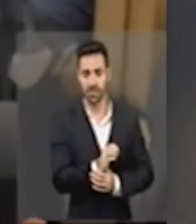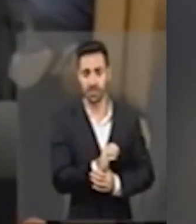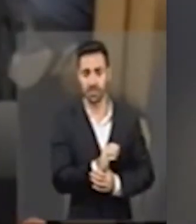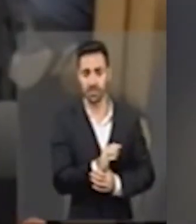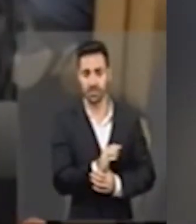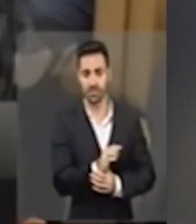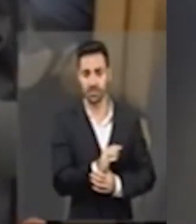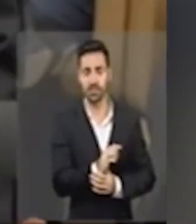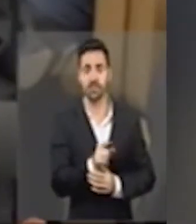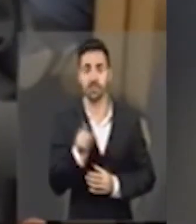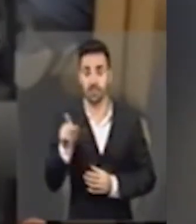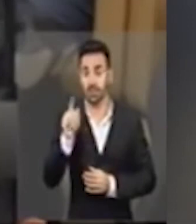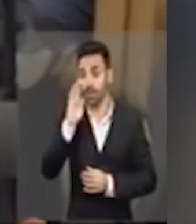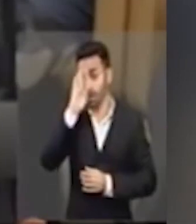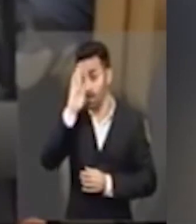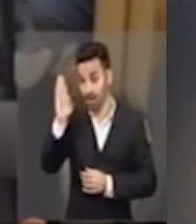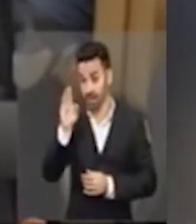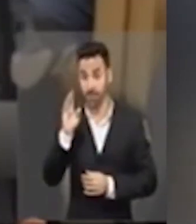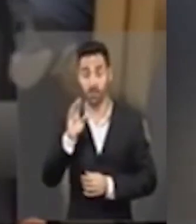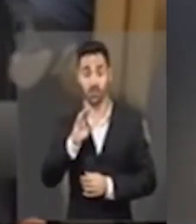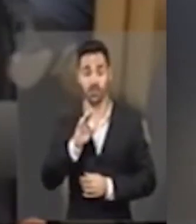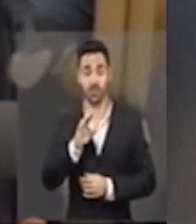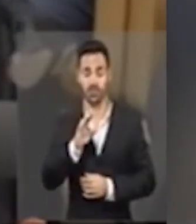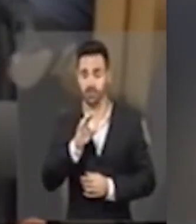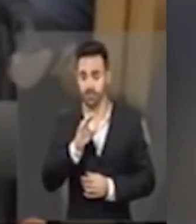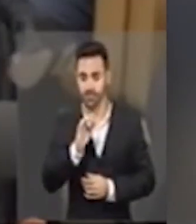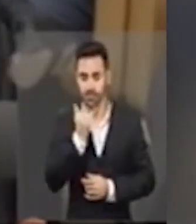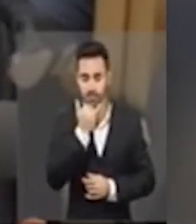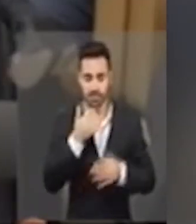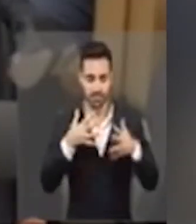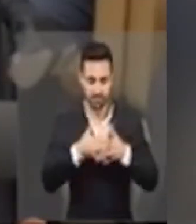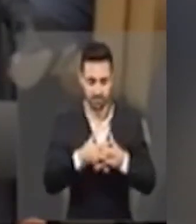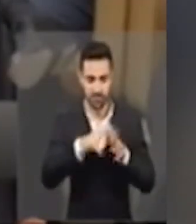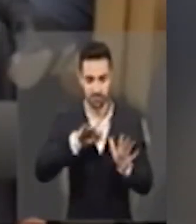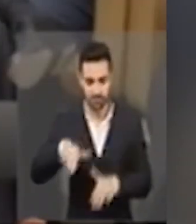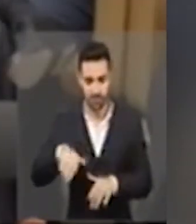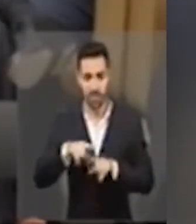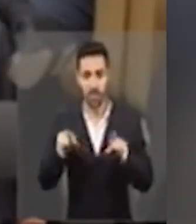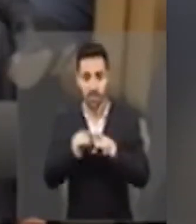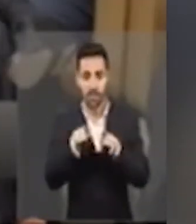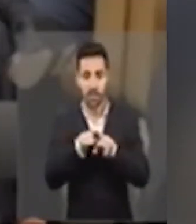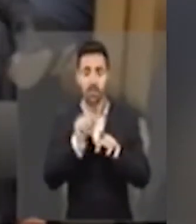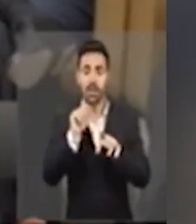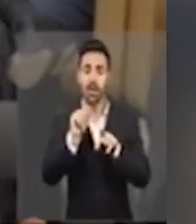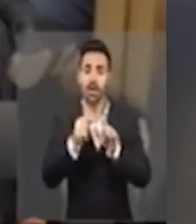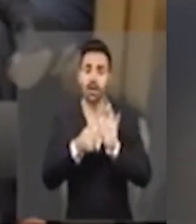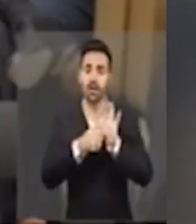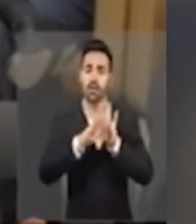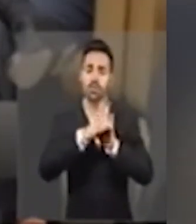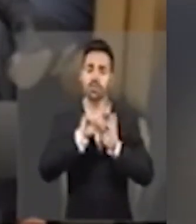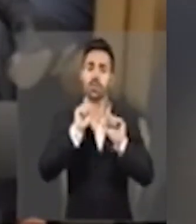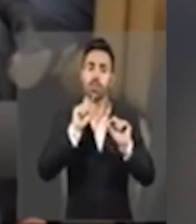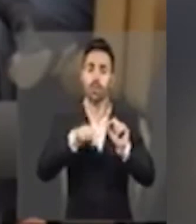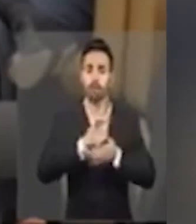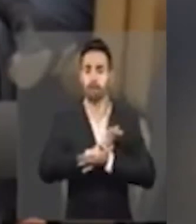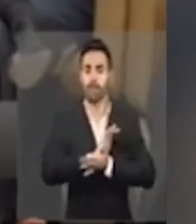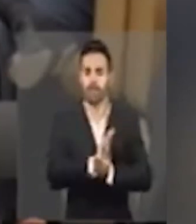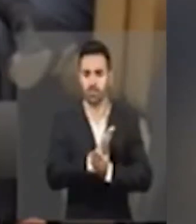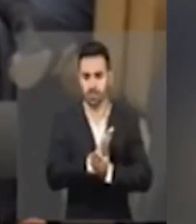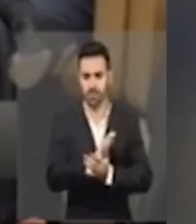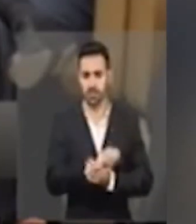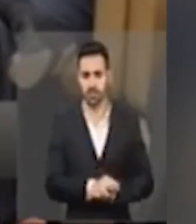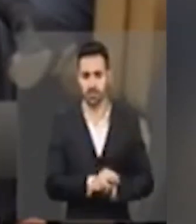e transexuais da ou transgênero sua pessoas lgbt e tenta justificar preconceitos e estigmas o o quinto princípio